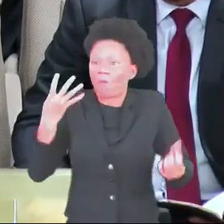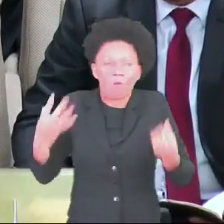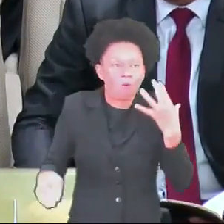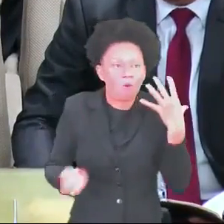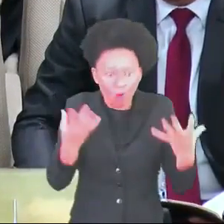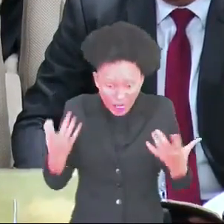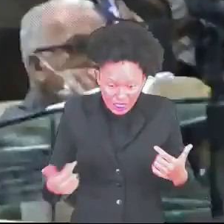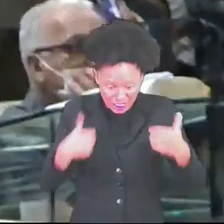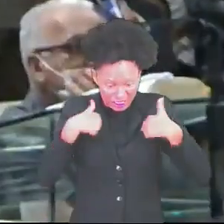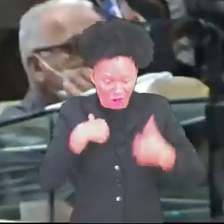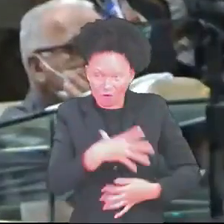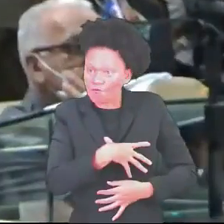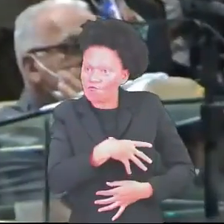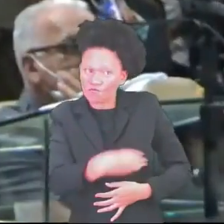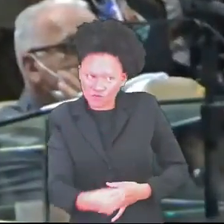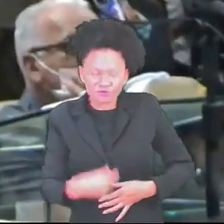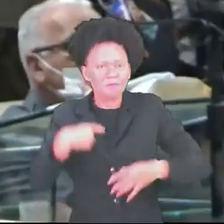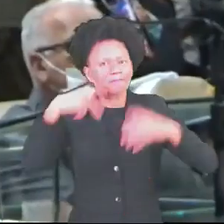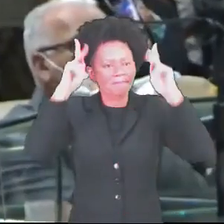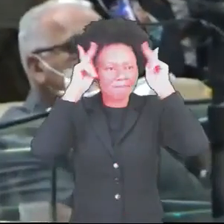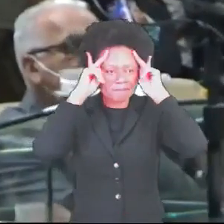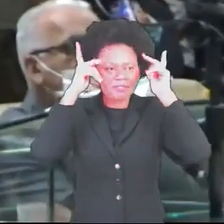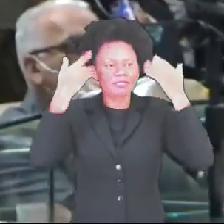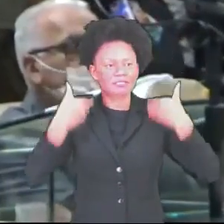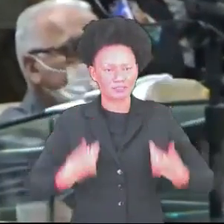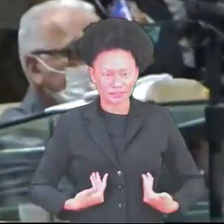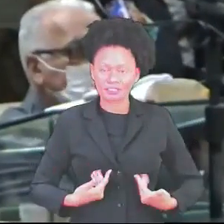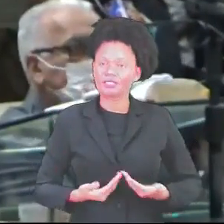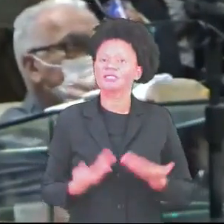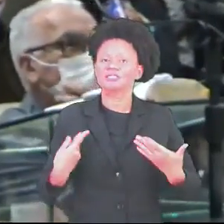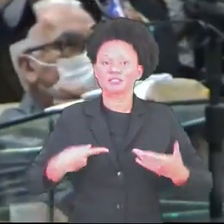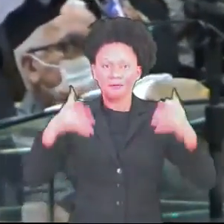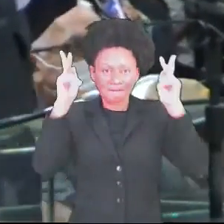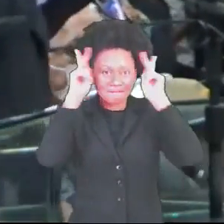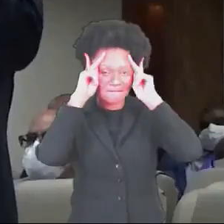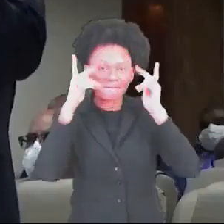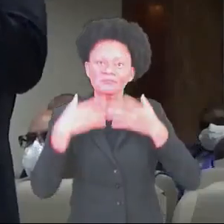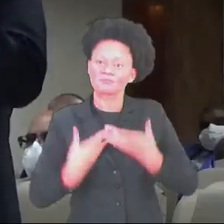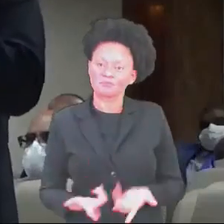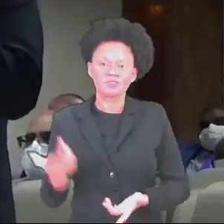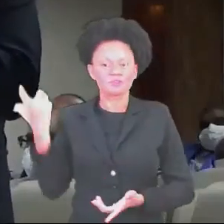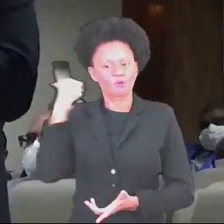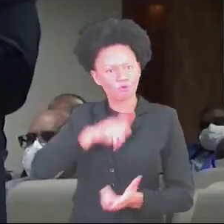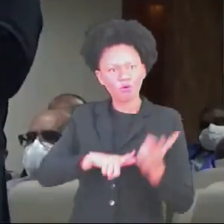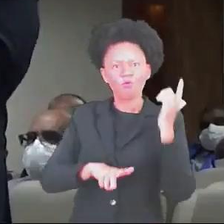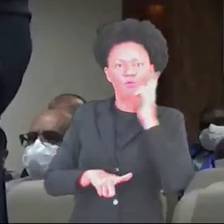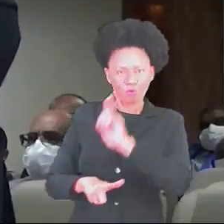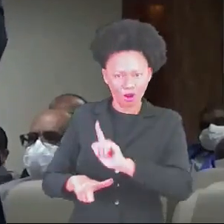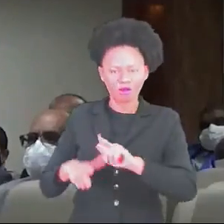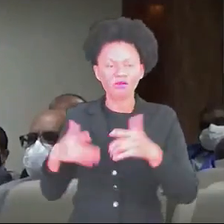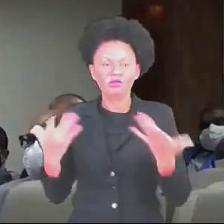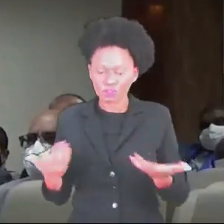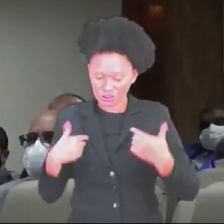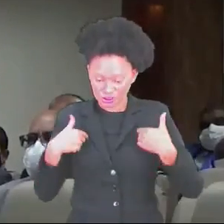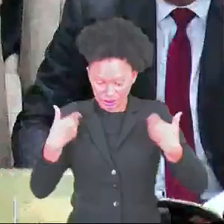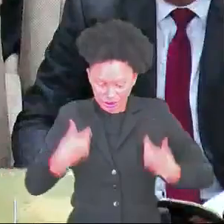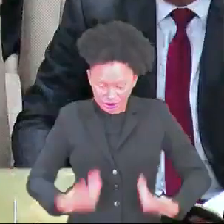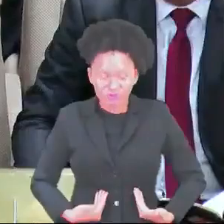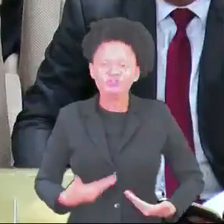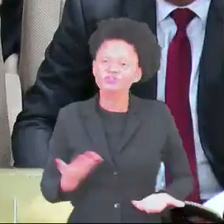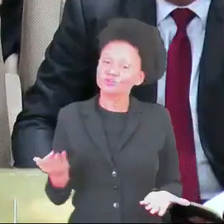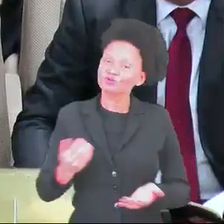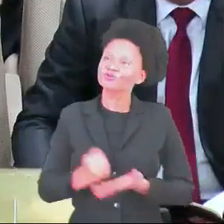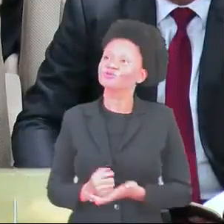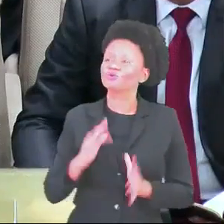E se eu sou filho, eu sou príncipe. E se eu sou príncipe, eu sou herdeiro. E co-herdeiro com Cristo